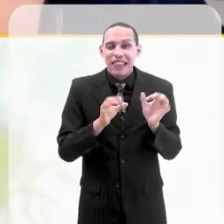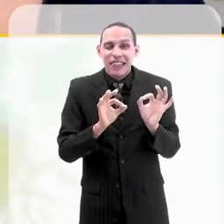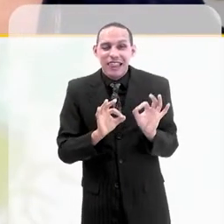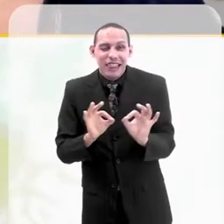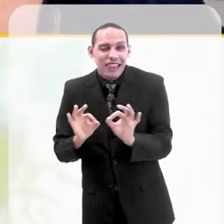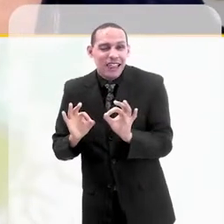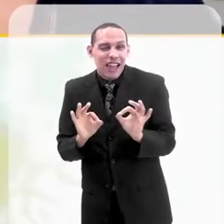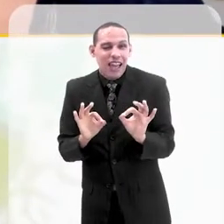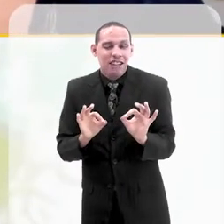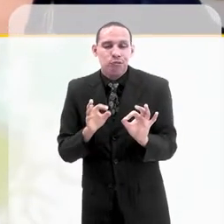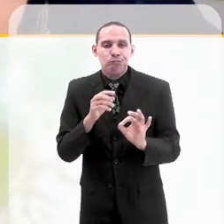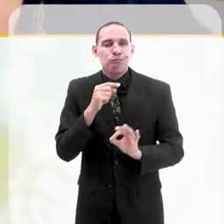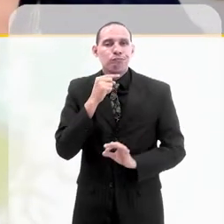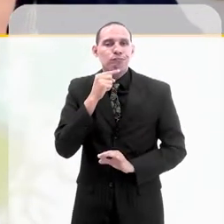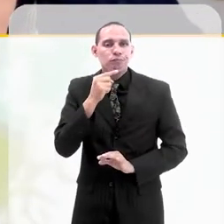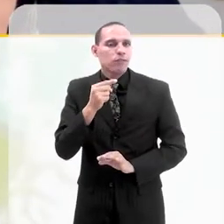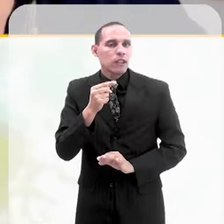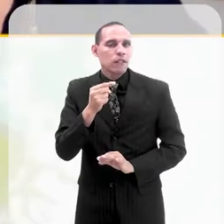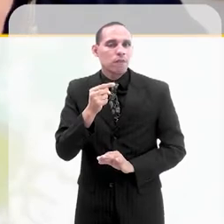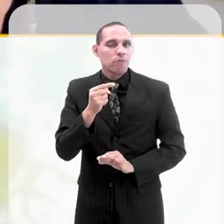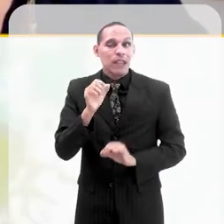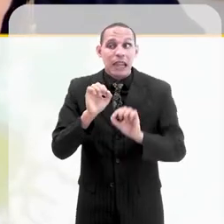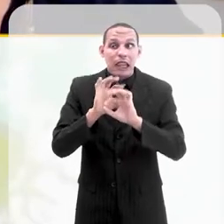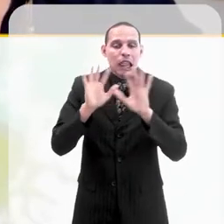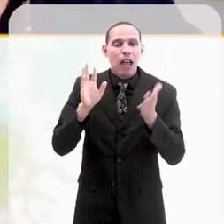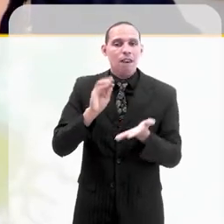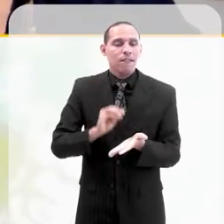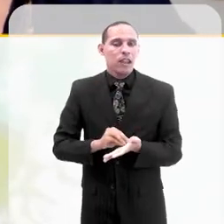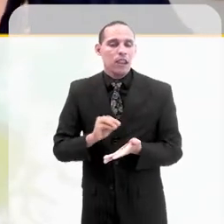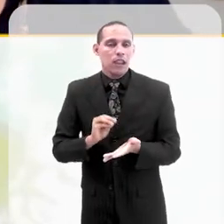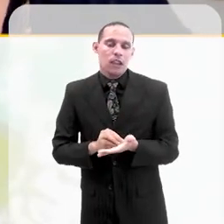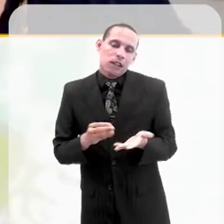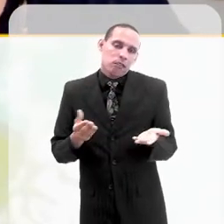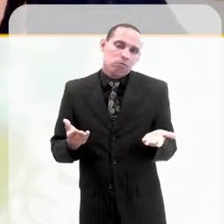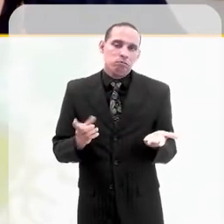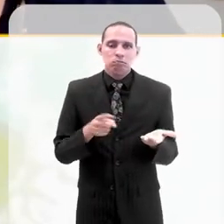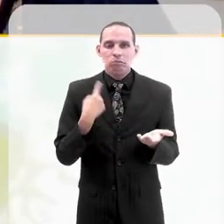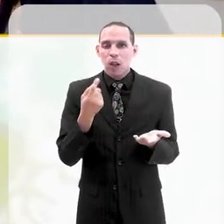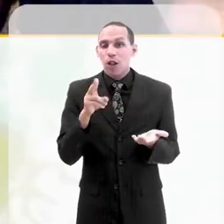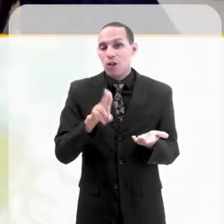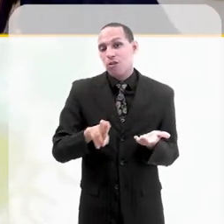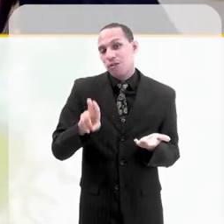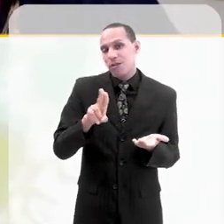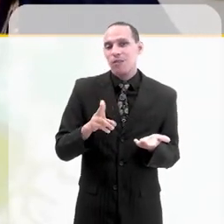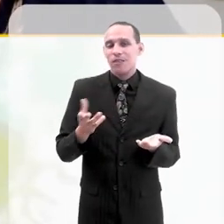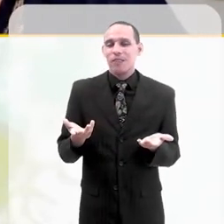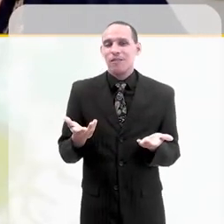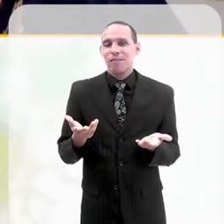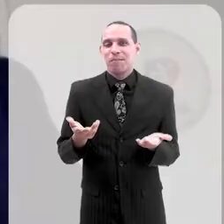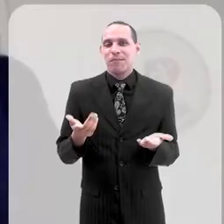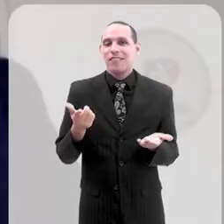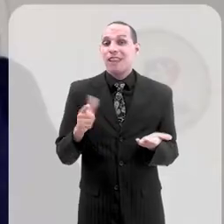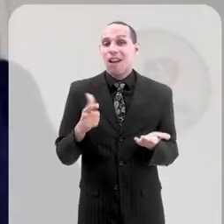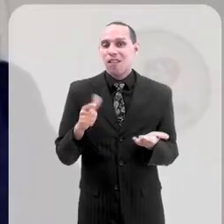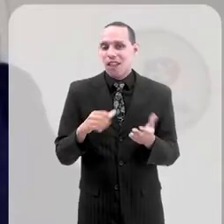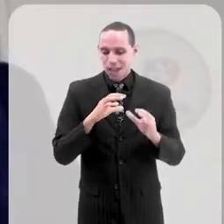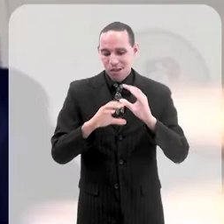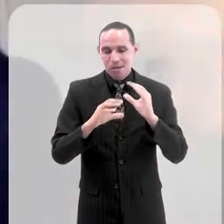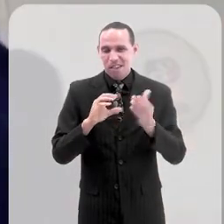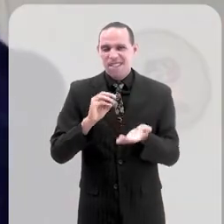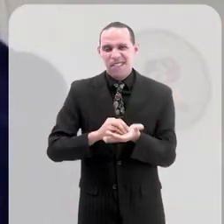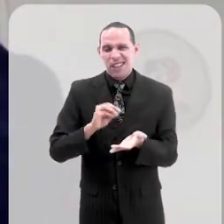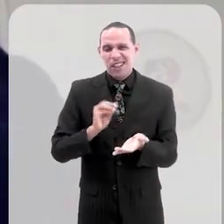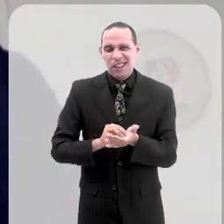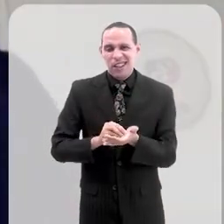é funcional, tá certo? Certo. Então, a gente lança mão quando não há comunicação,